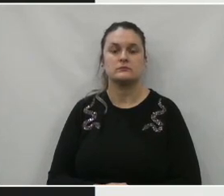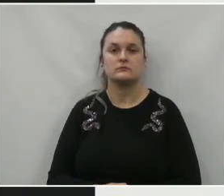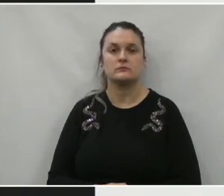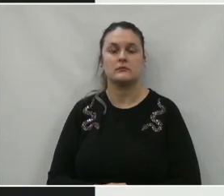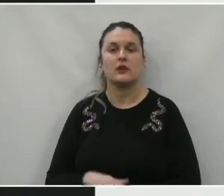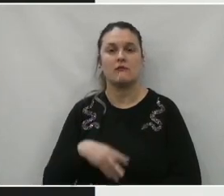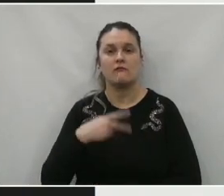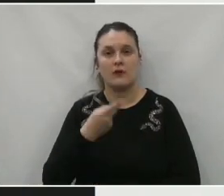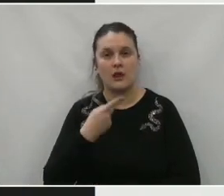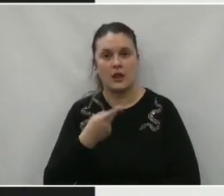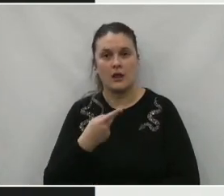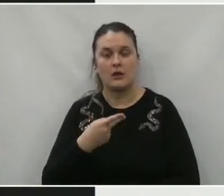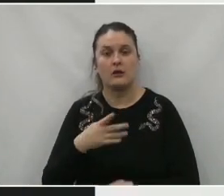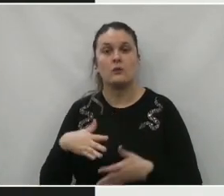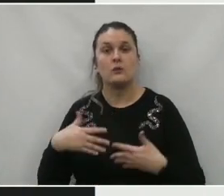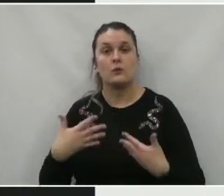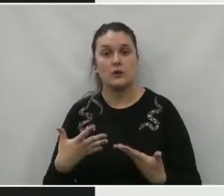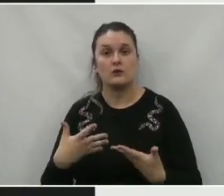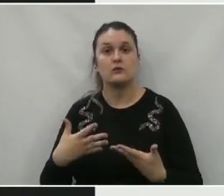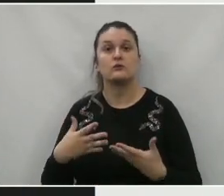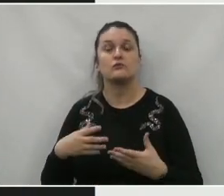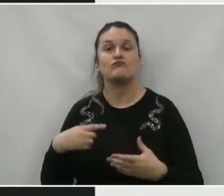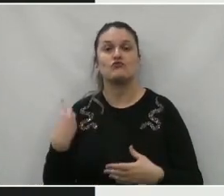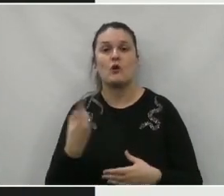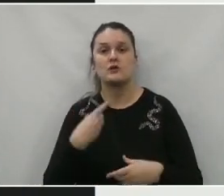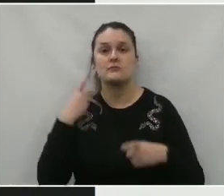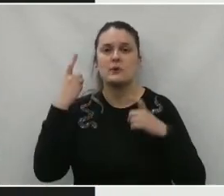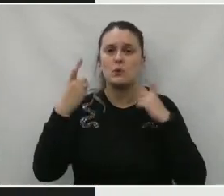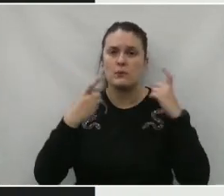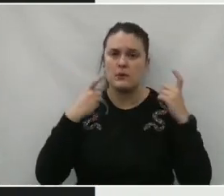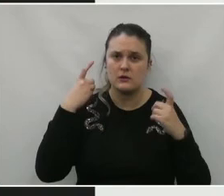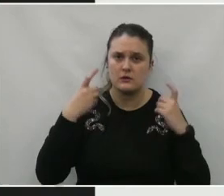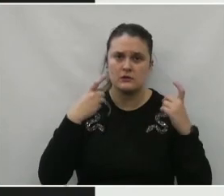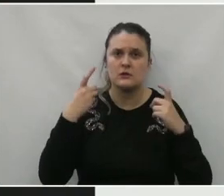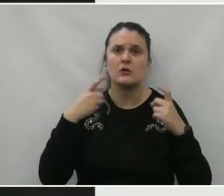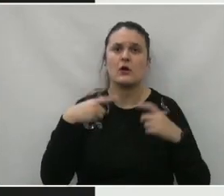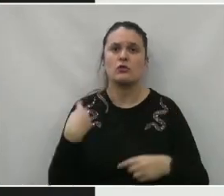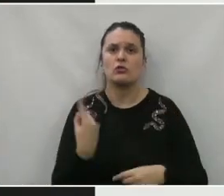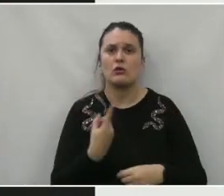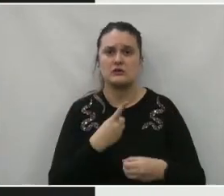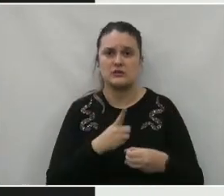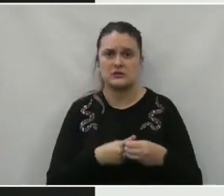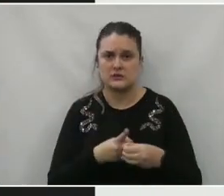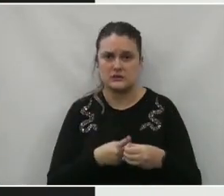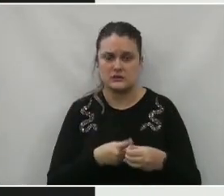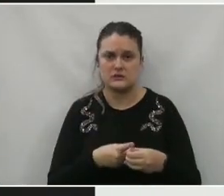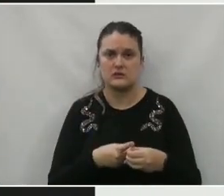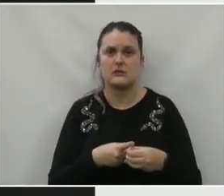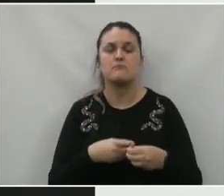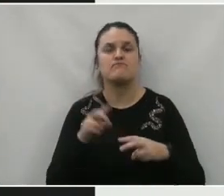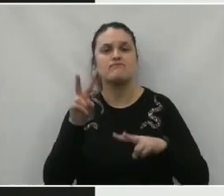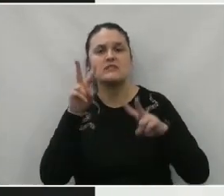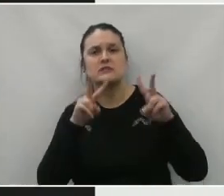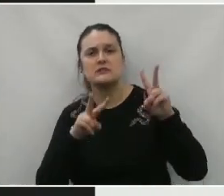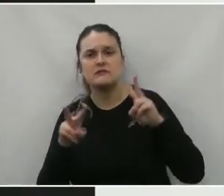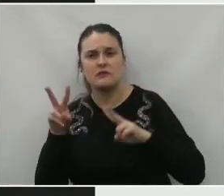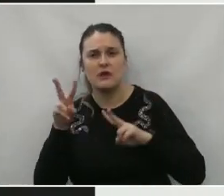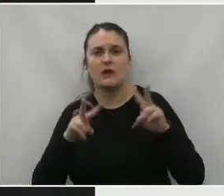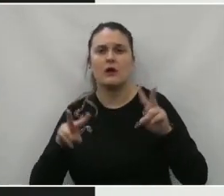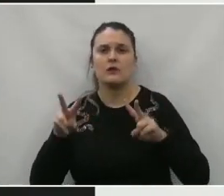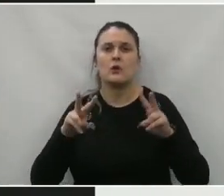e dizer que o quanto estamos preocupados com a nossa cidade, né? Visto aí que